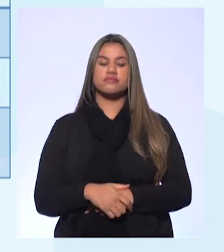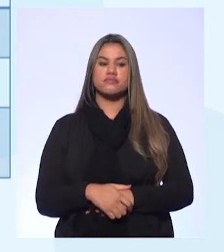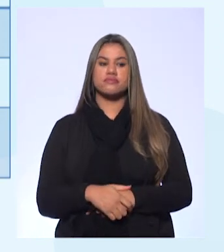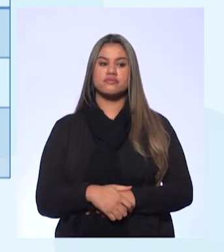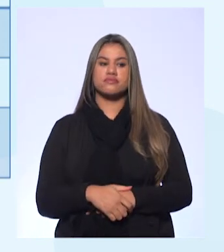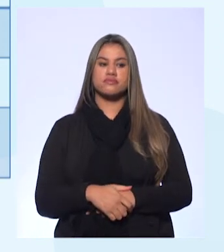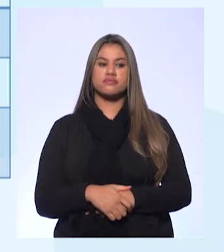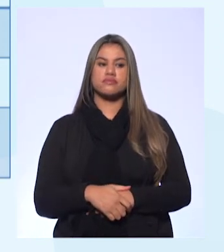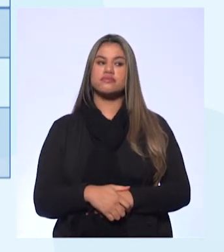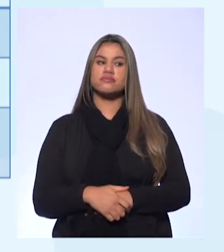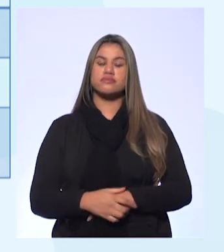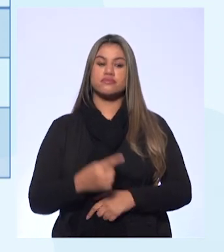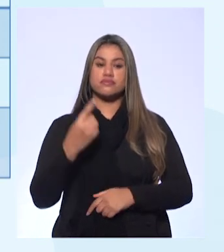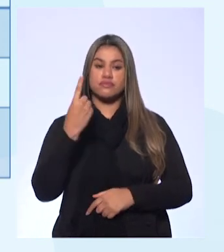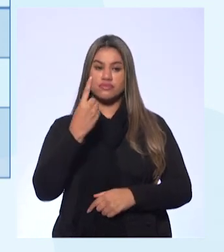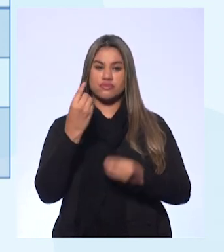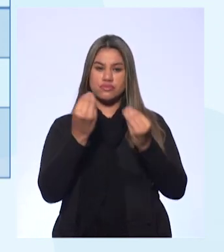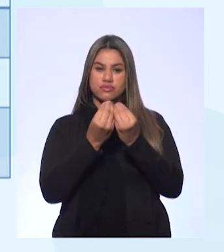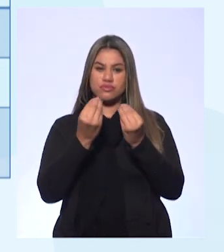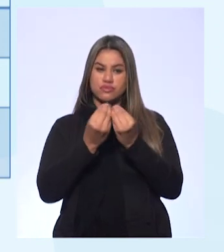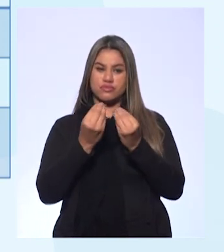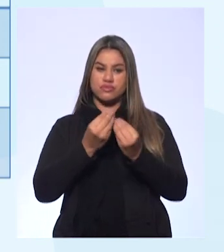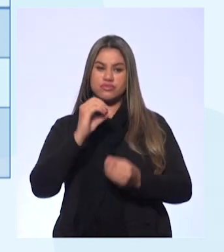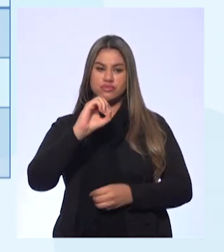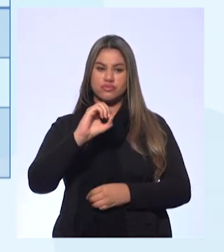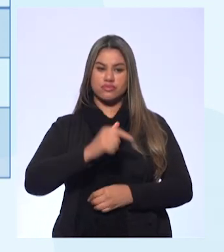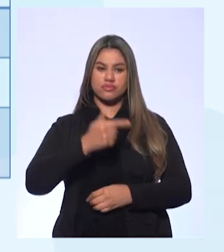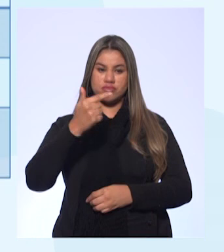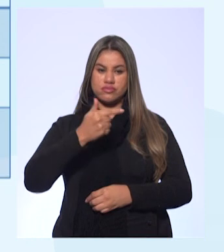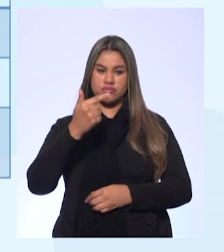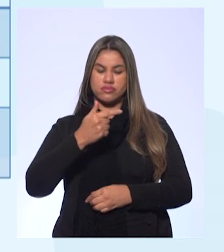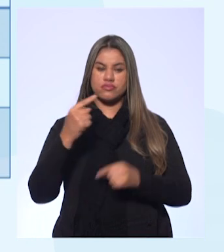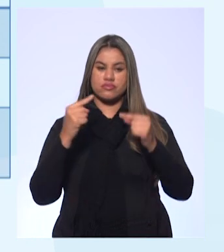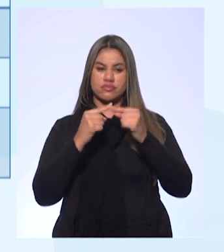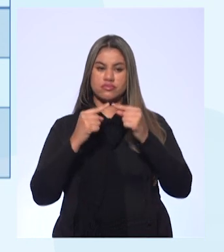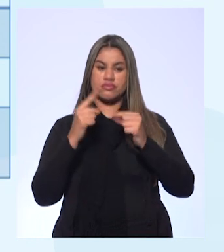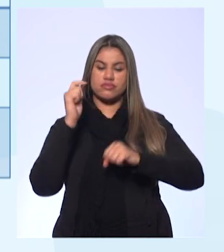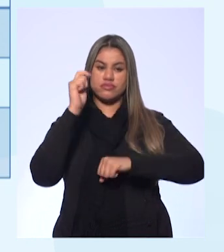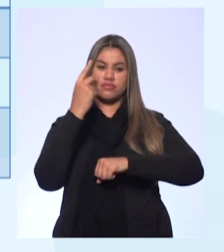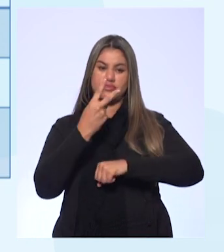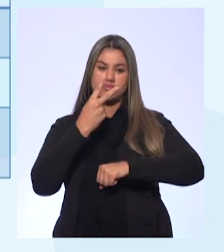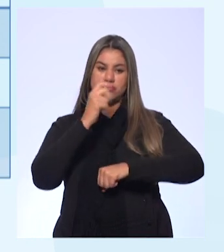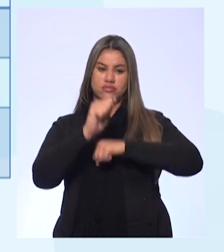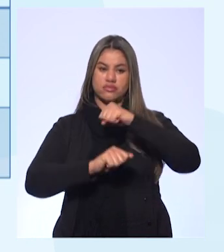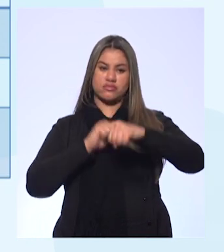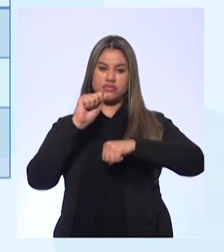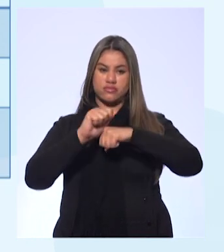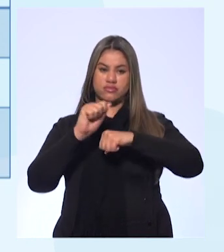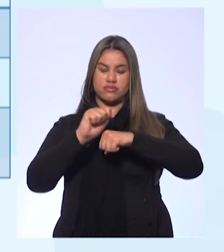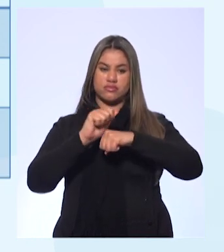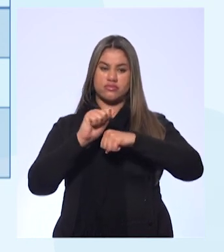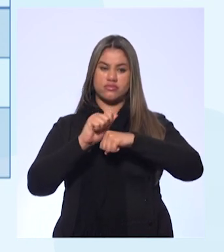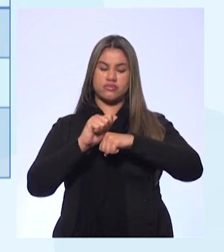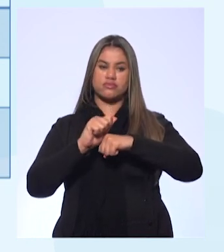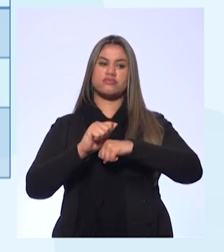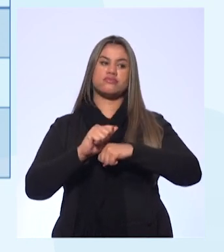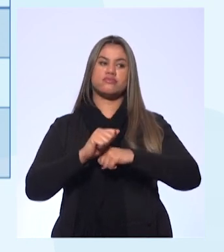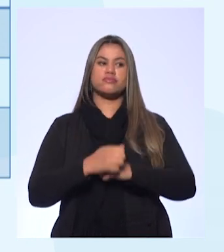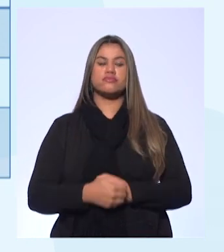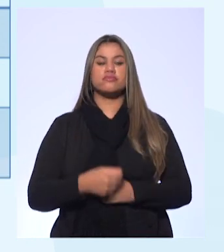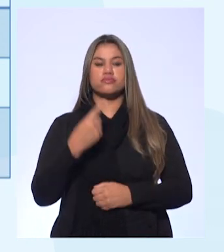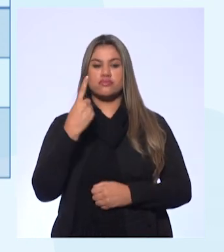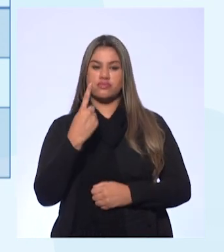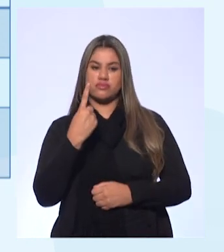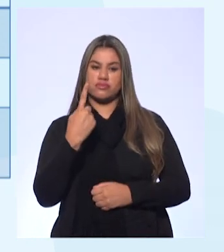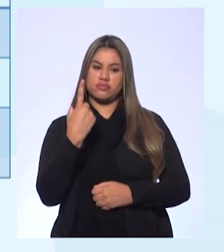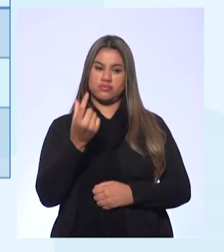Uma molécula do gás oxigênio equivale a 2 átomos de oxigênio. Então, se um pesa